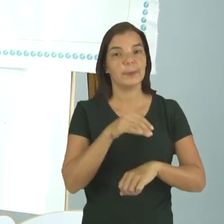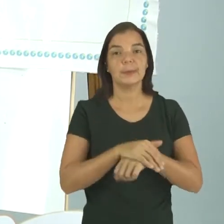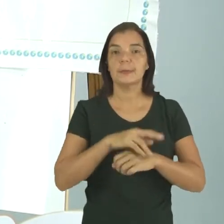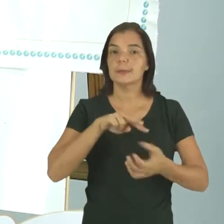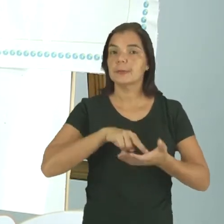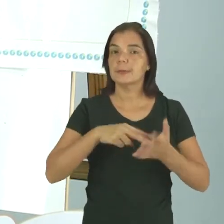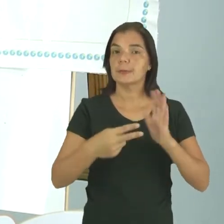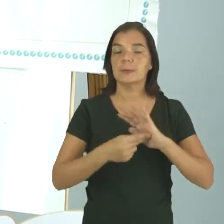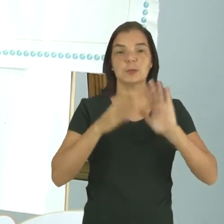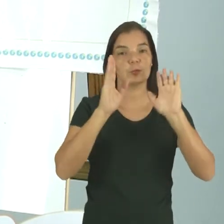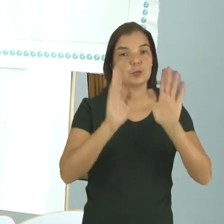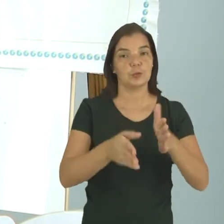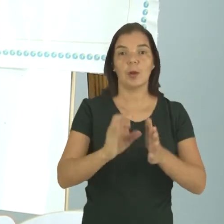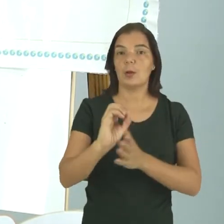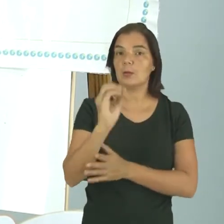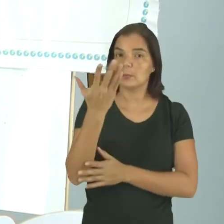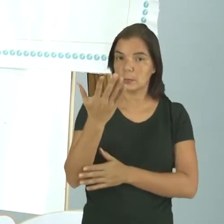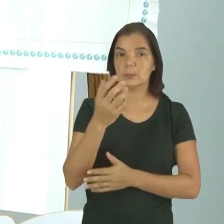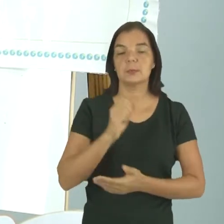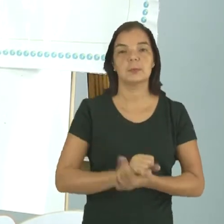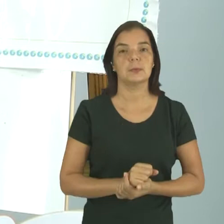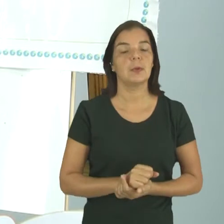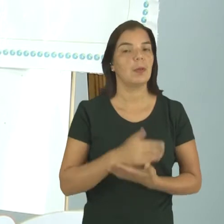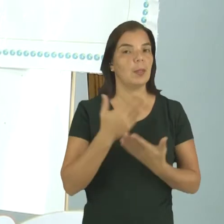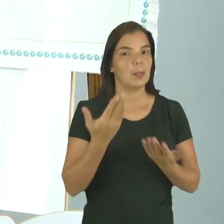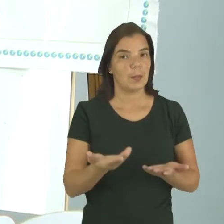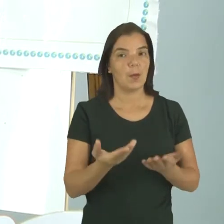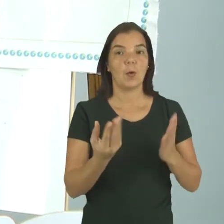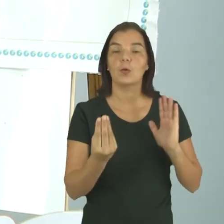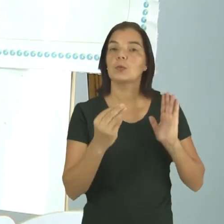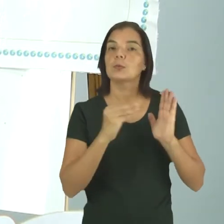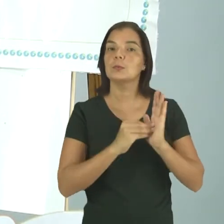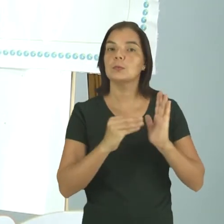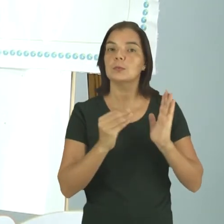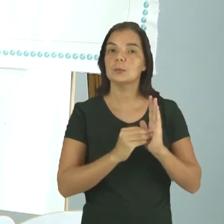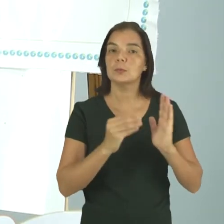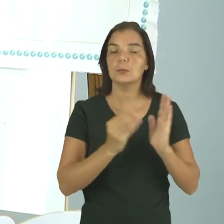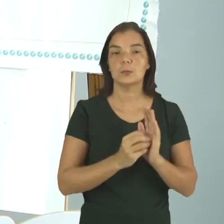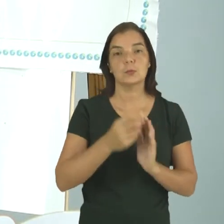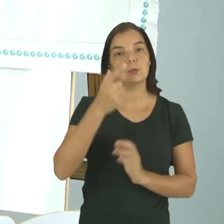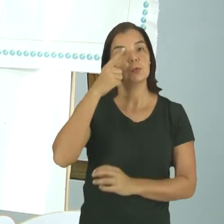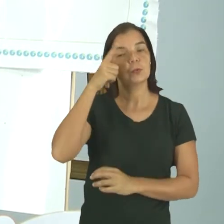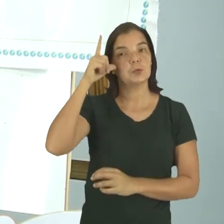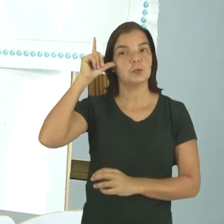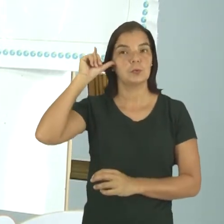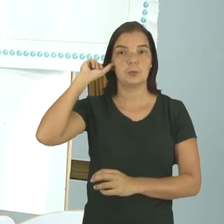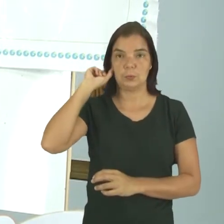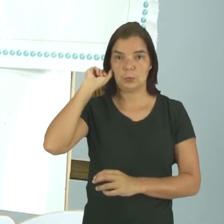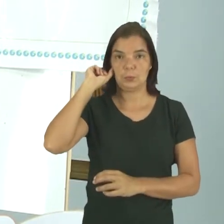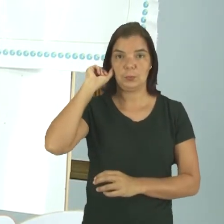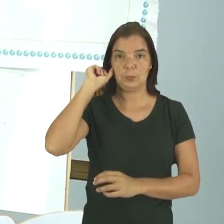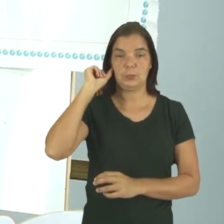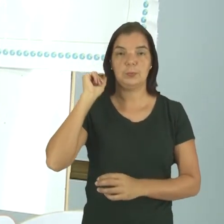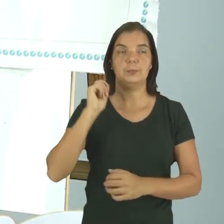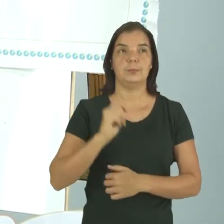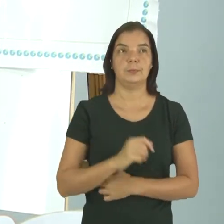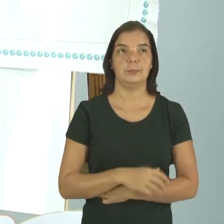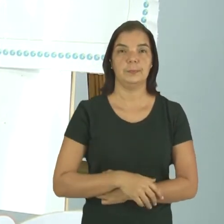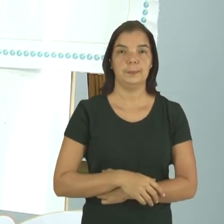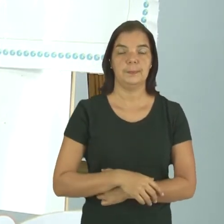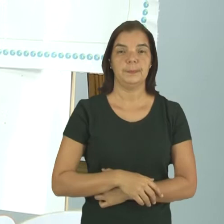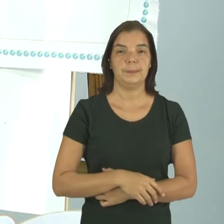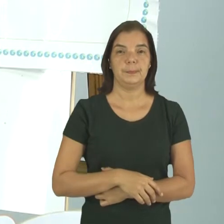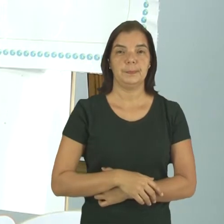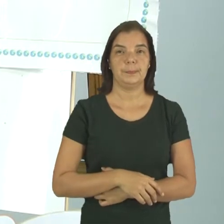então é sinal que já aconteceu. Então, nós vamos colocar na ordem cronológica de